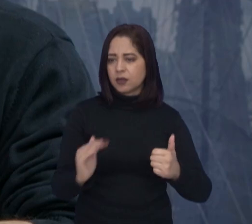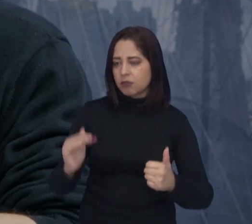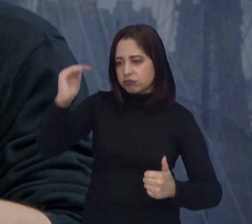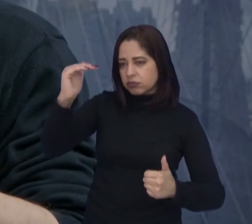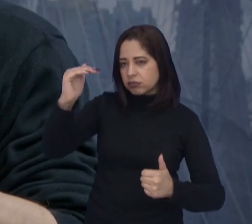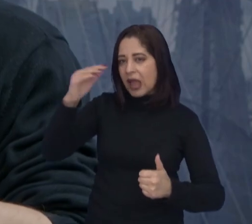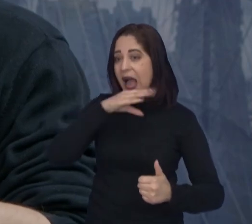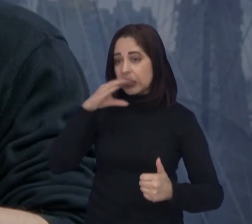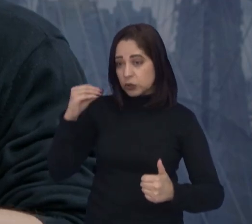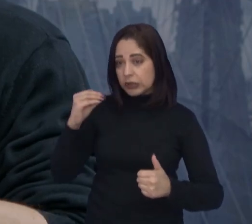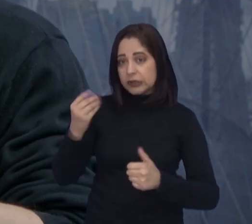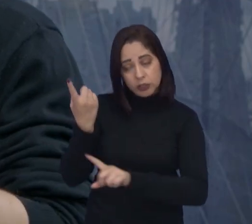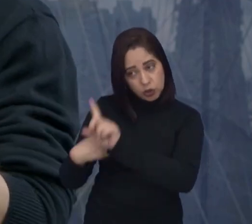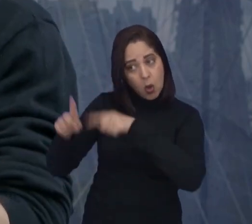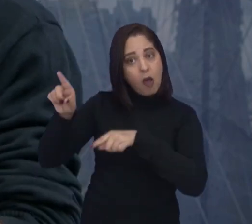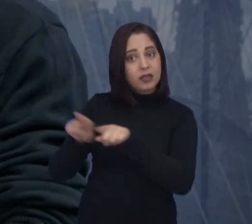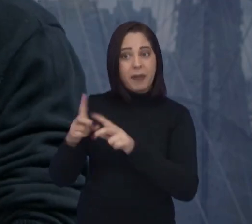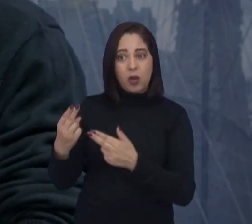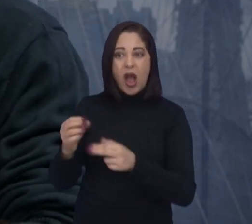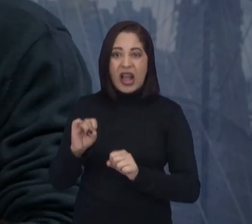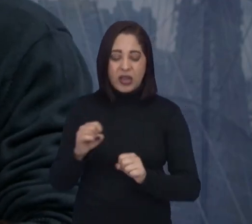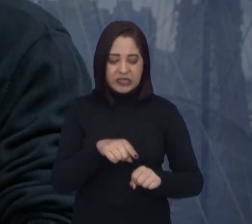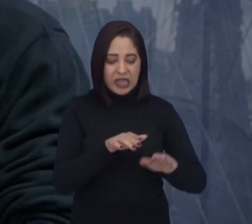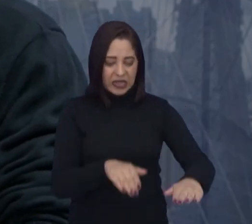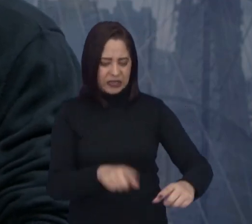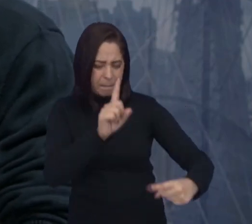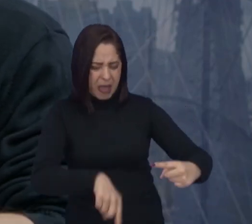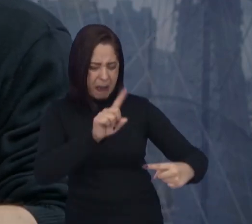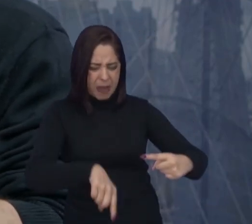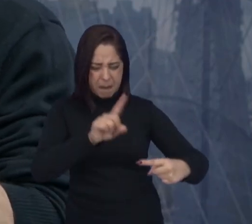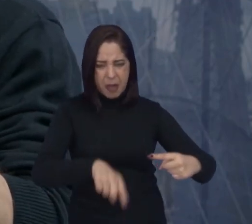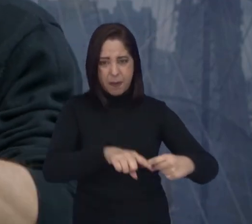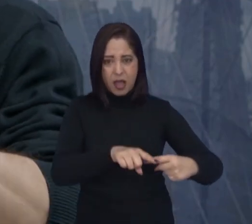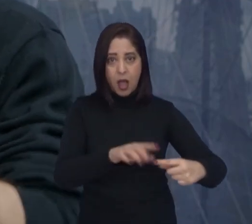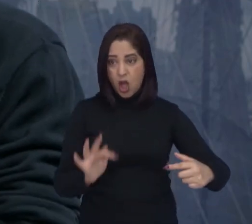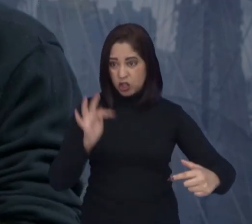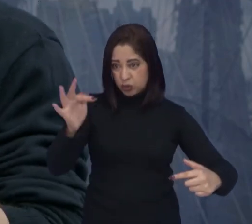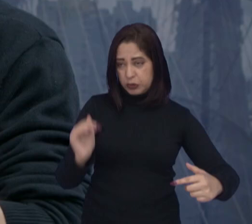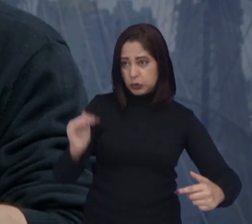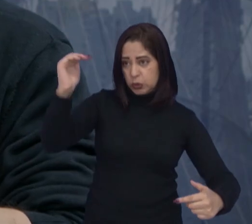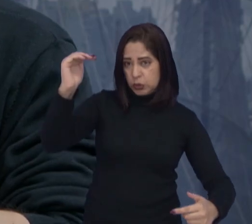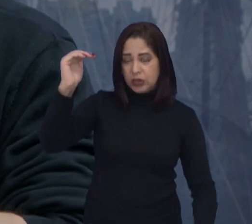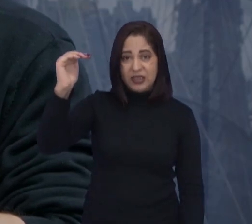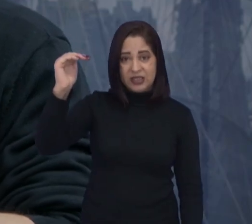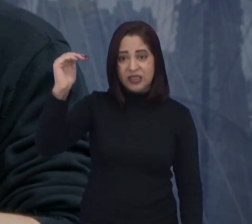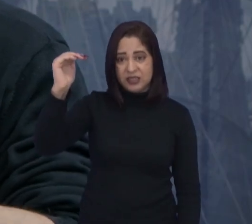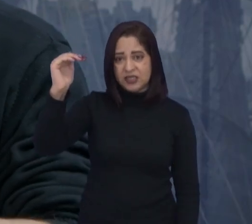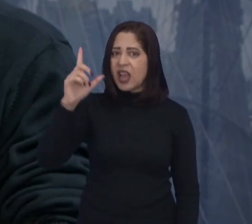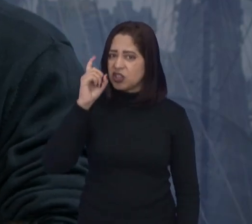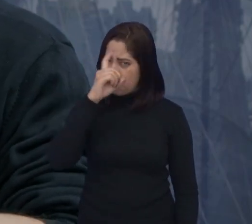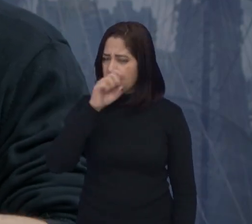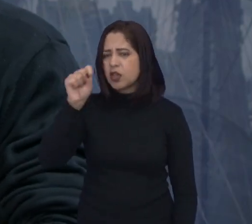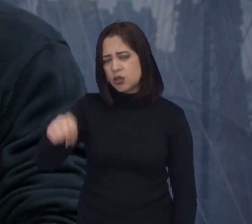se é uma criança que tem a própria criatividade ceifada, vai ser uma criança mais, vou dizer assim, comprometida, entre aspas, tá? Que vai ter dificuldade